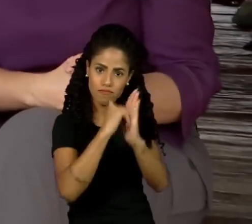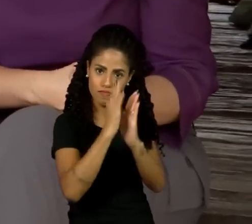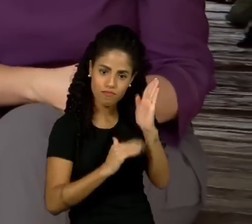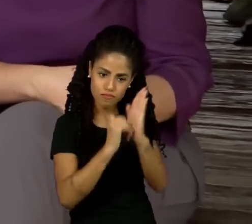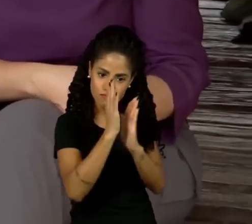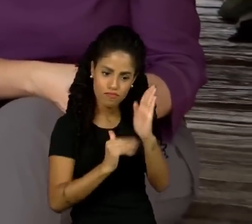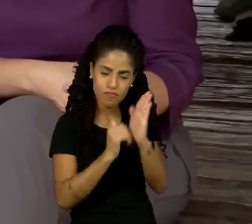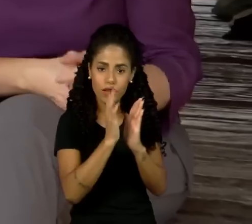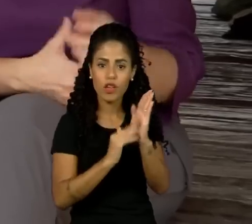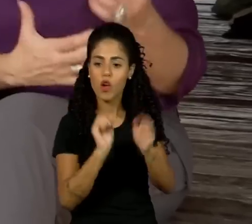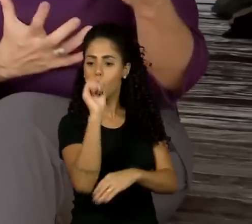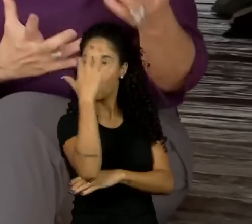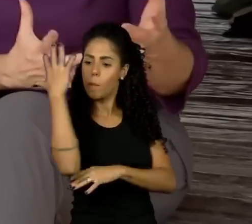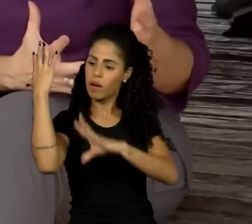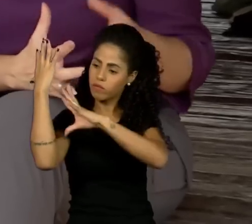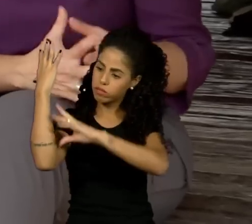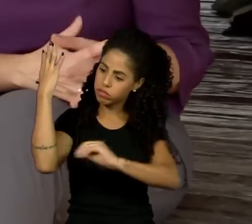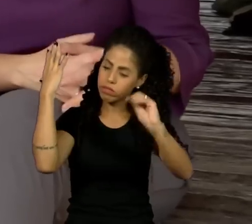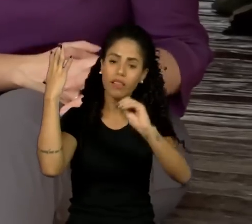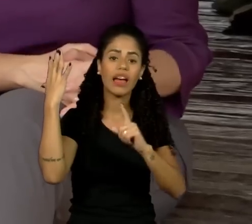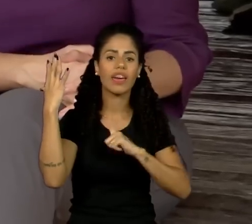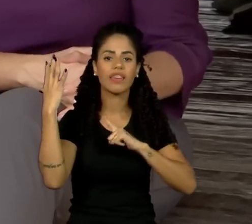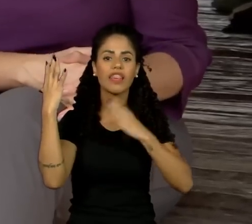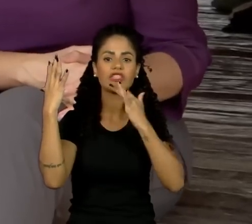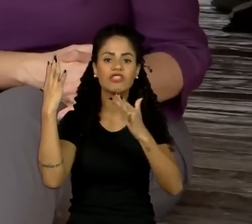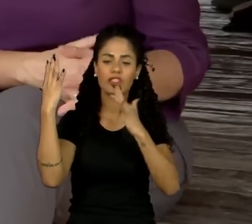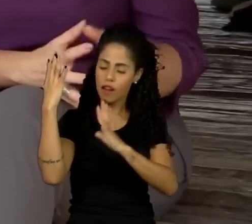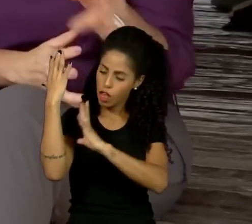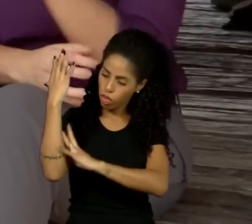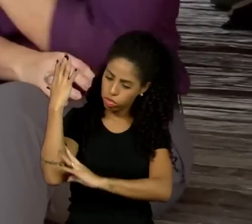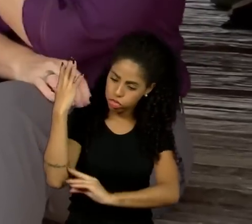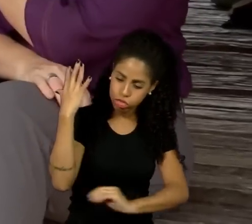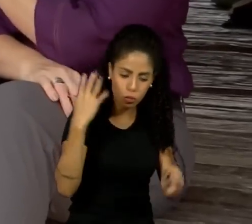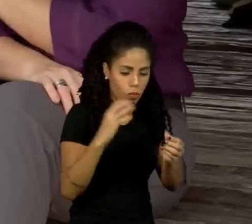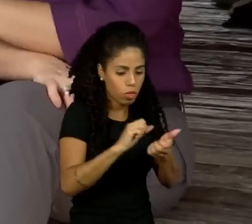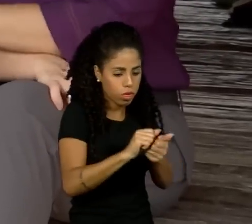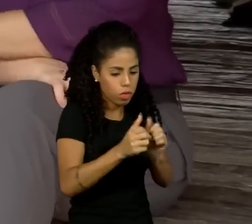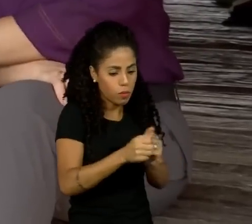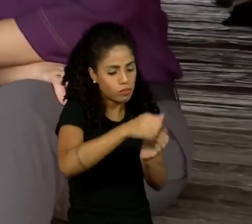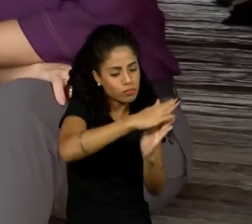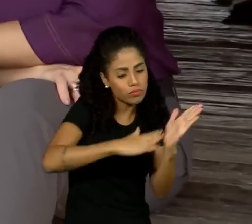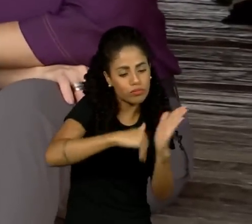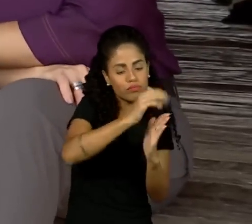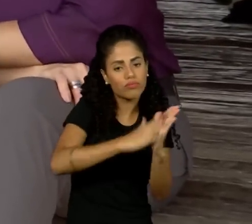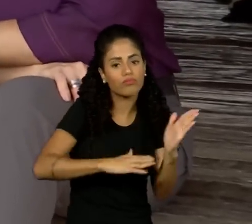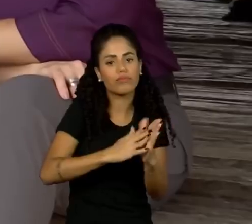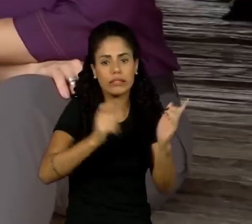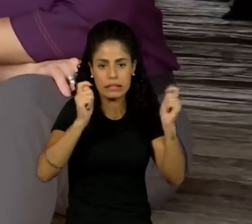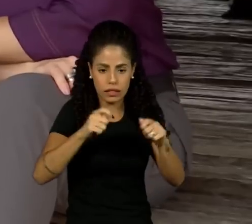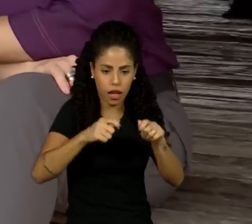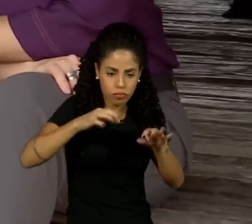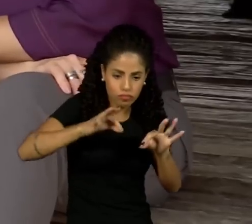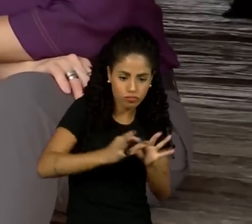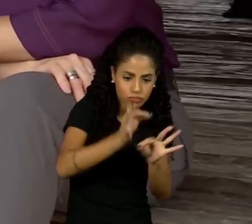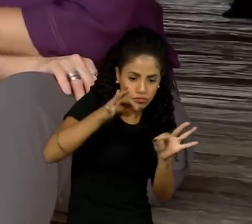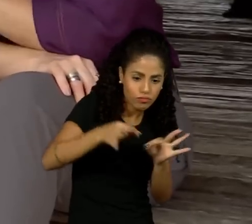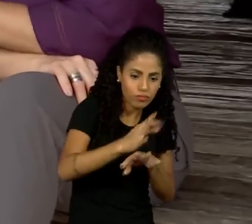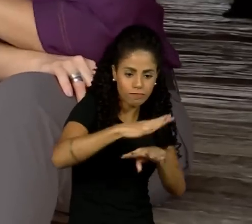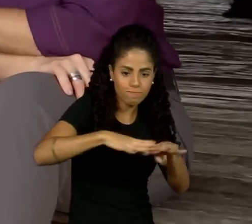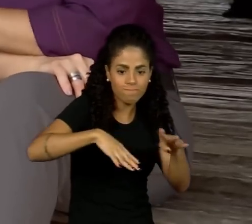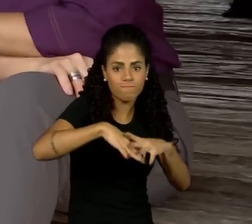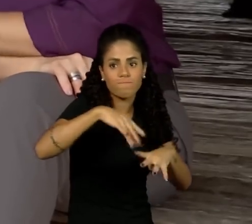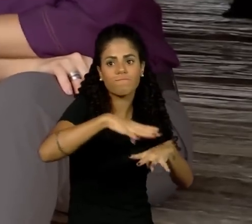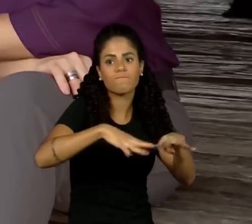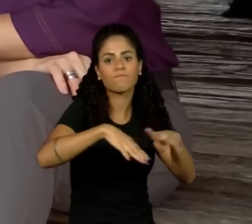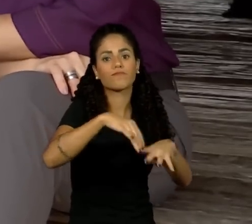patistaque, uma árvore que solta tinta. Só depois vão tecer as vestes no tear.